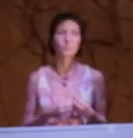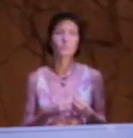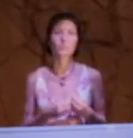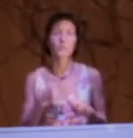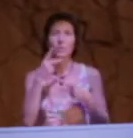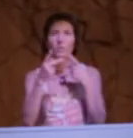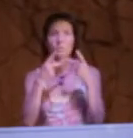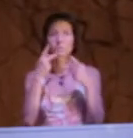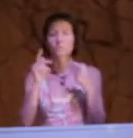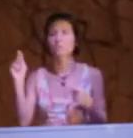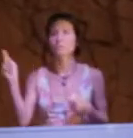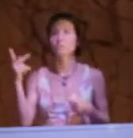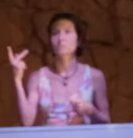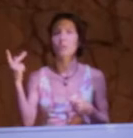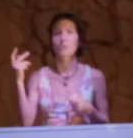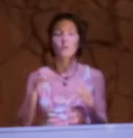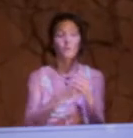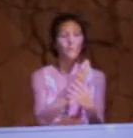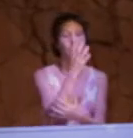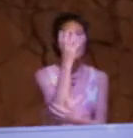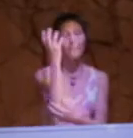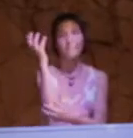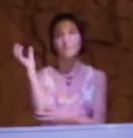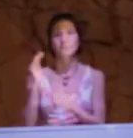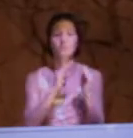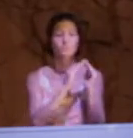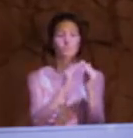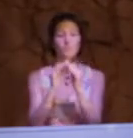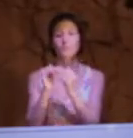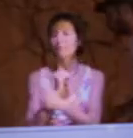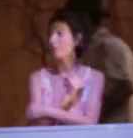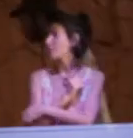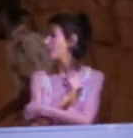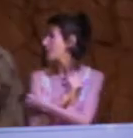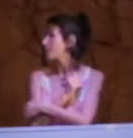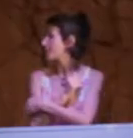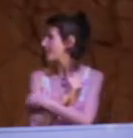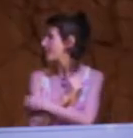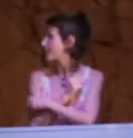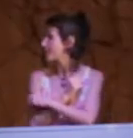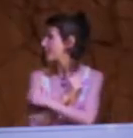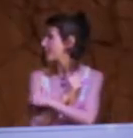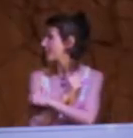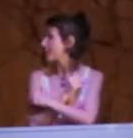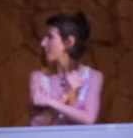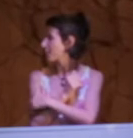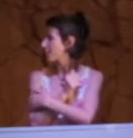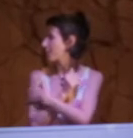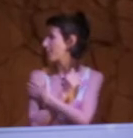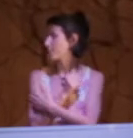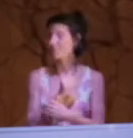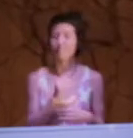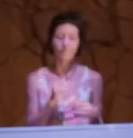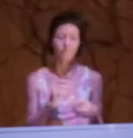roça. E uma das coisas que ela me contava e que eu aprendi a fazer, que era a minha função, que a